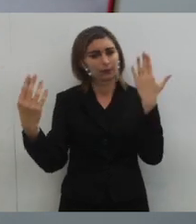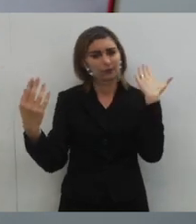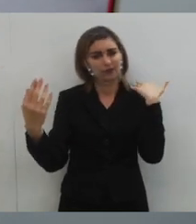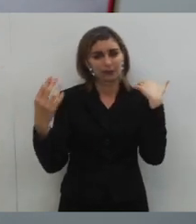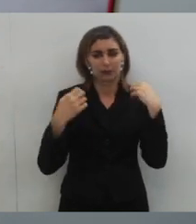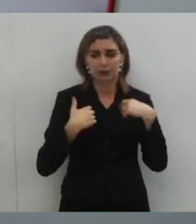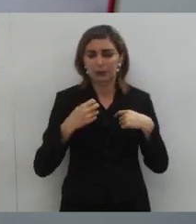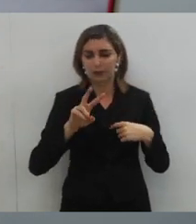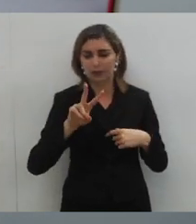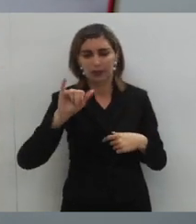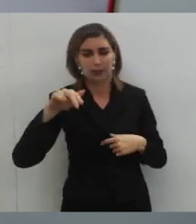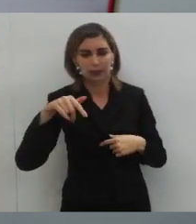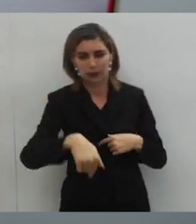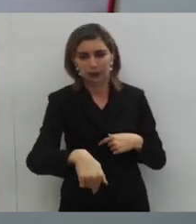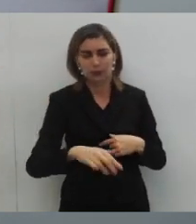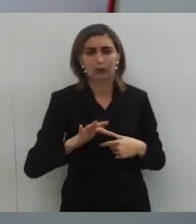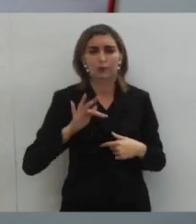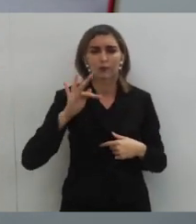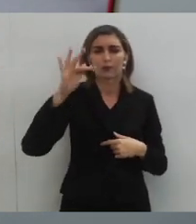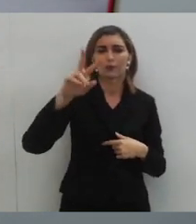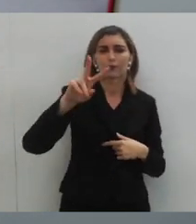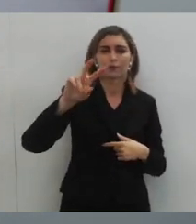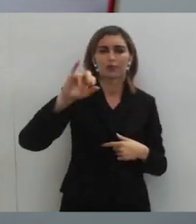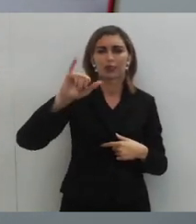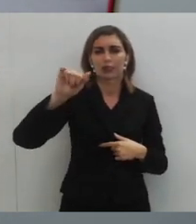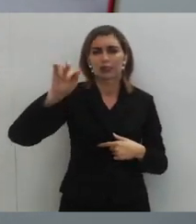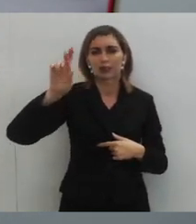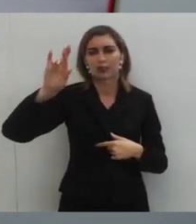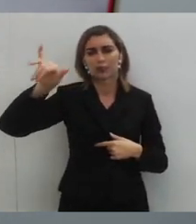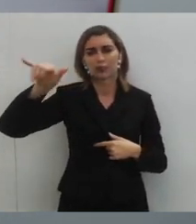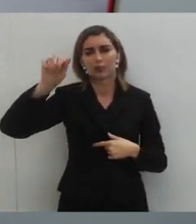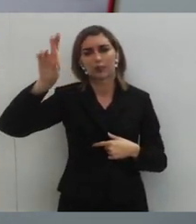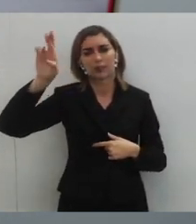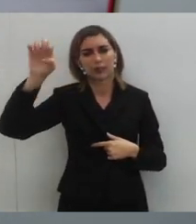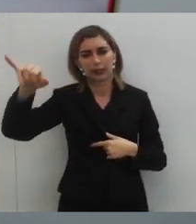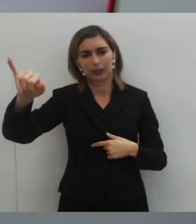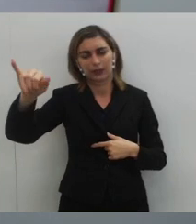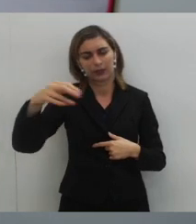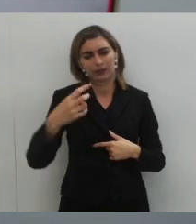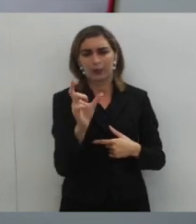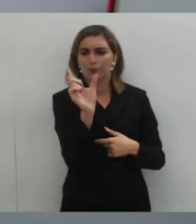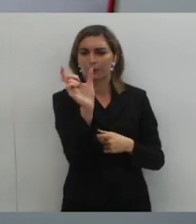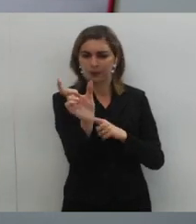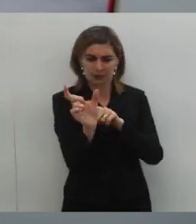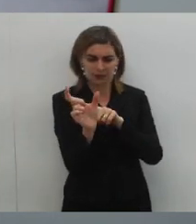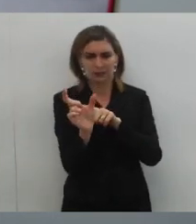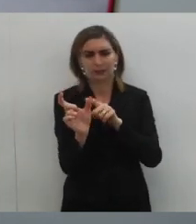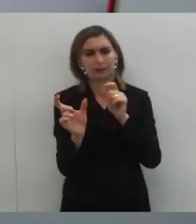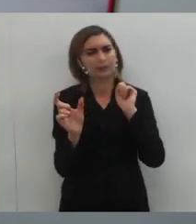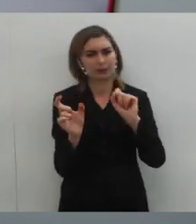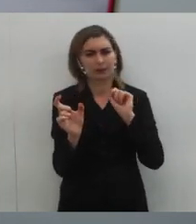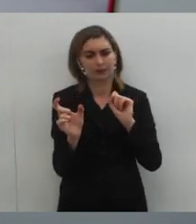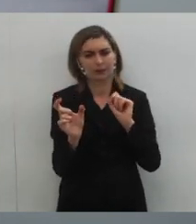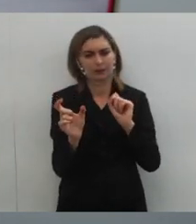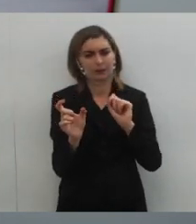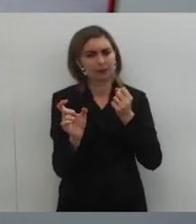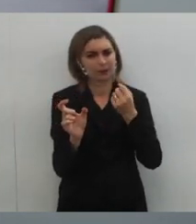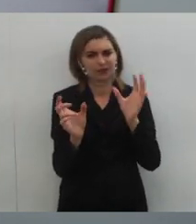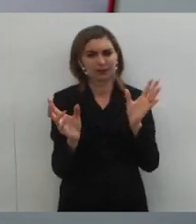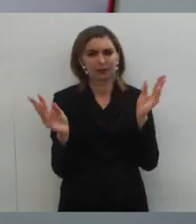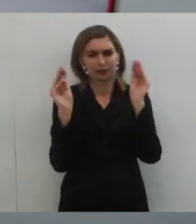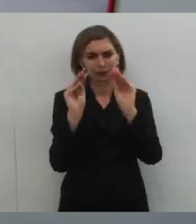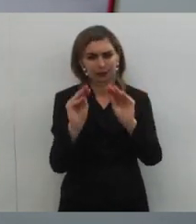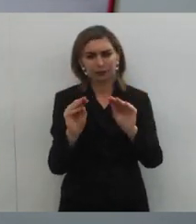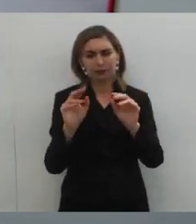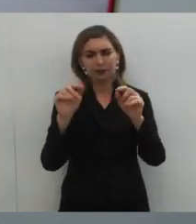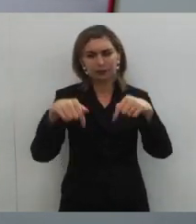Eu viajo, presente. Eu viajarei, futuro. Então, se a palavra ela puder ser colocada